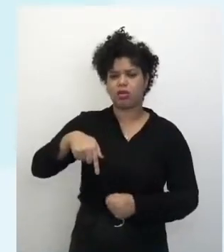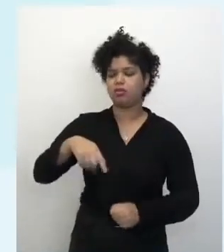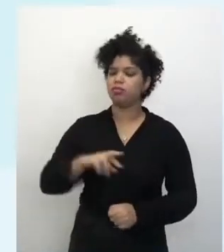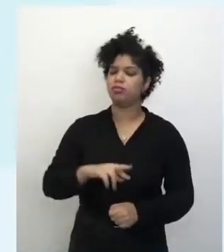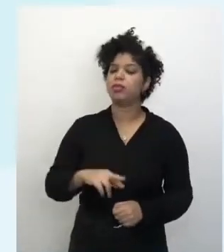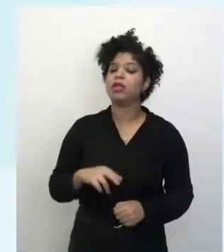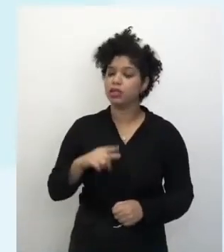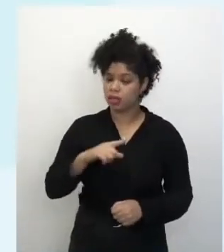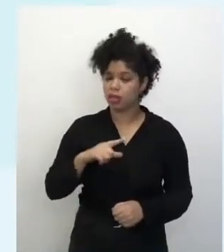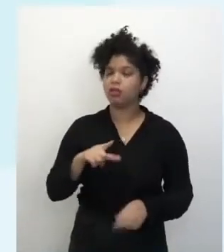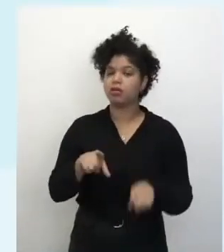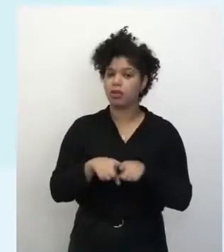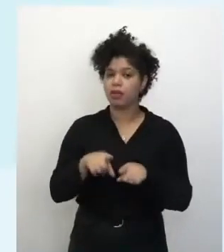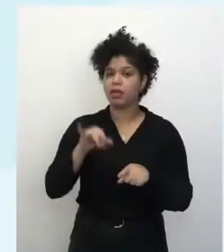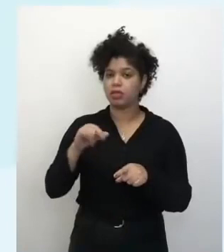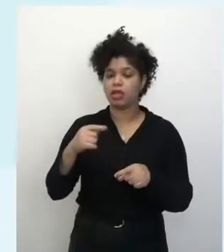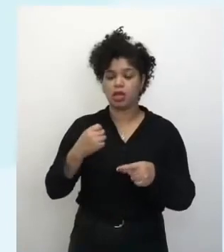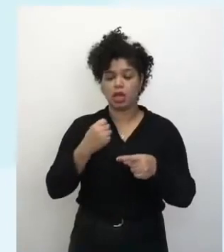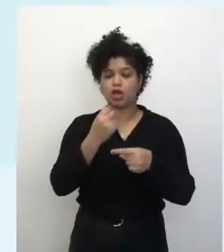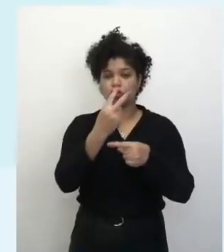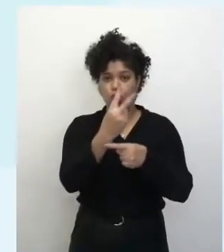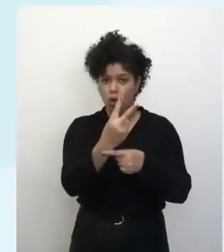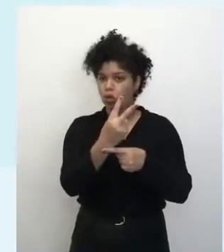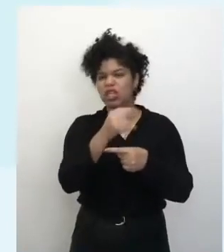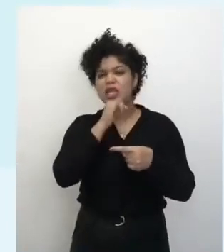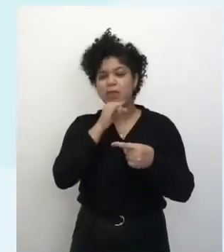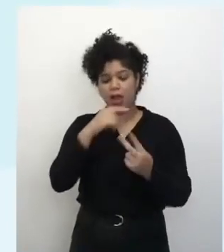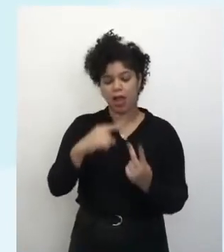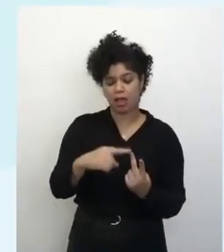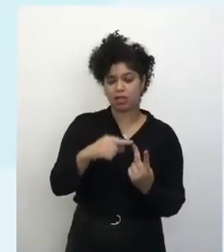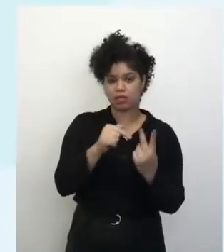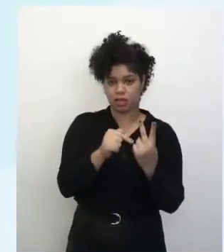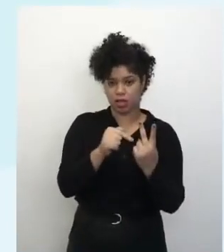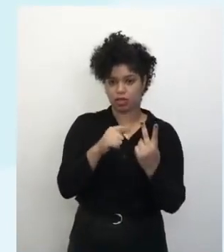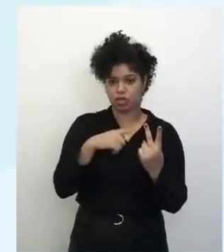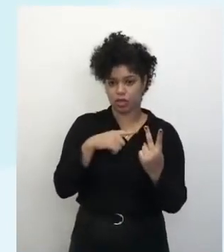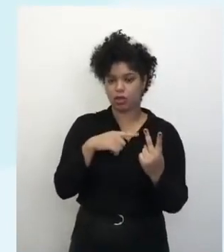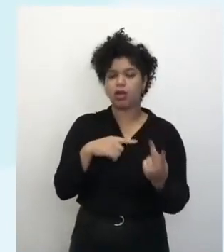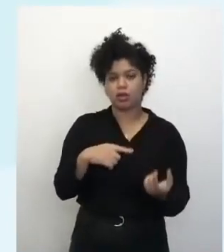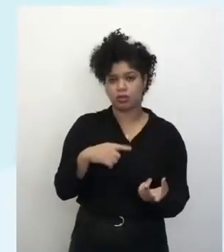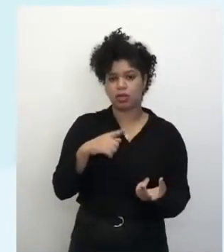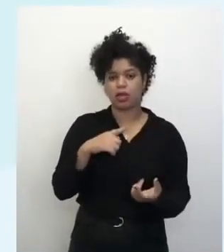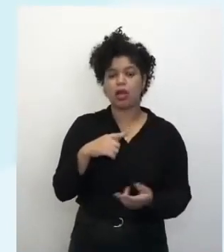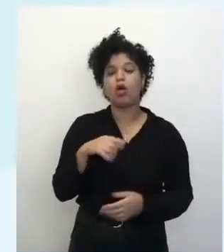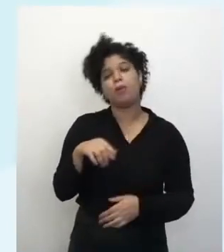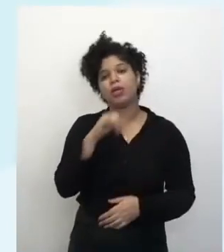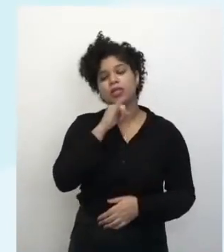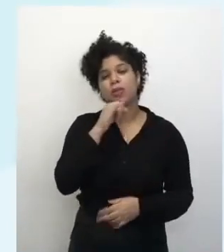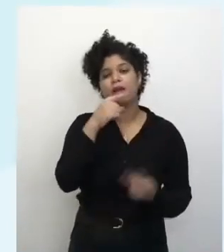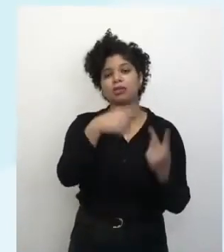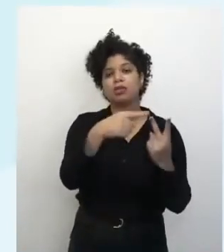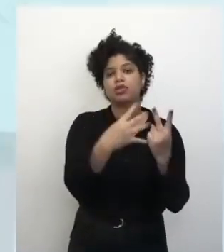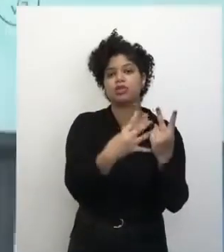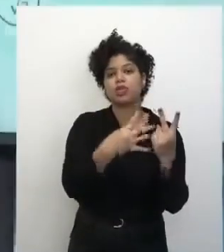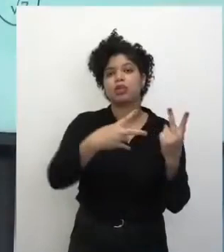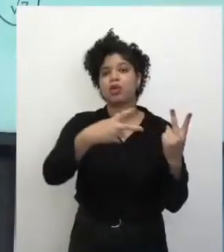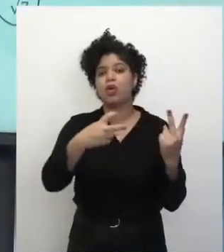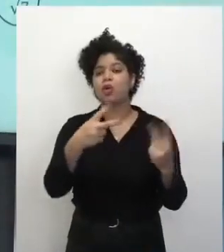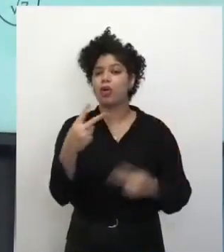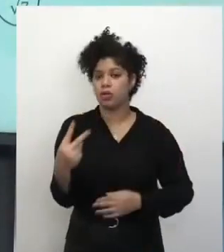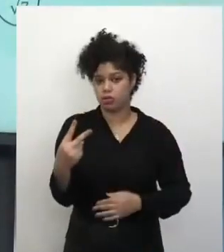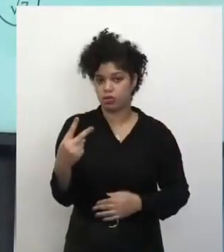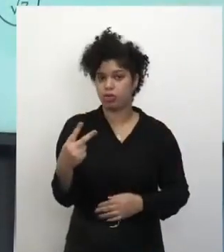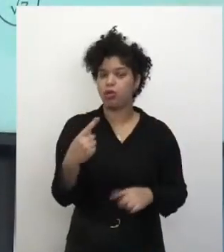Apareceu uma raiz que eu não consigo calcular exatamente, por exemplo, raiz quadrada de 4, a gente sabe que dá 2, porque 2 vezes